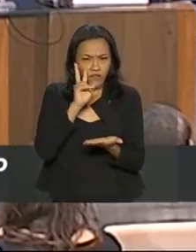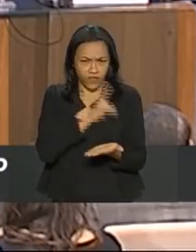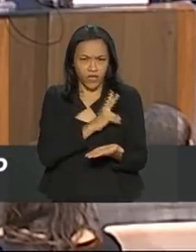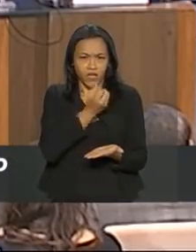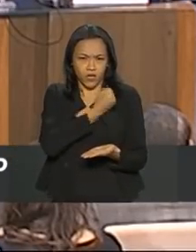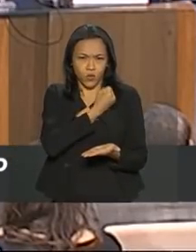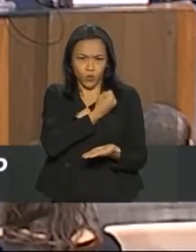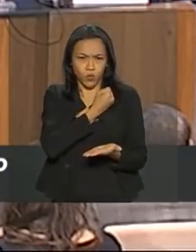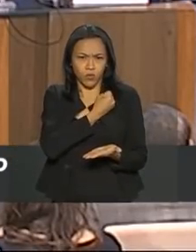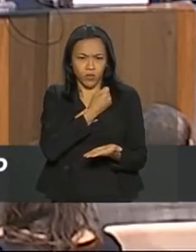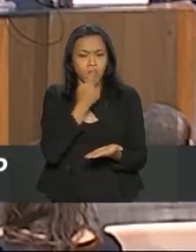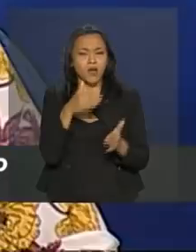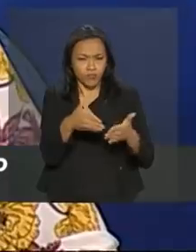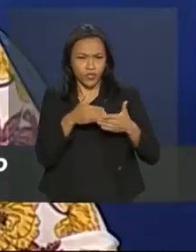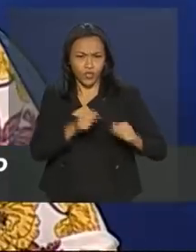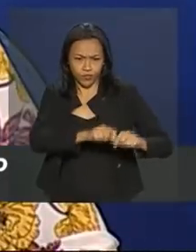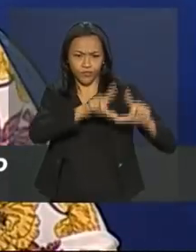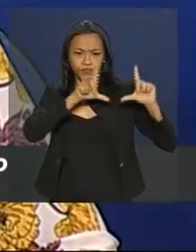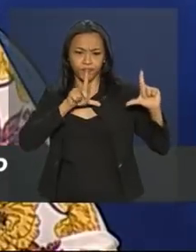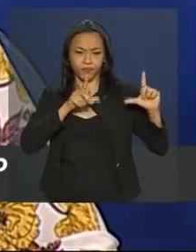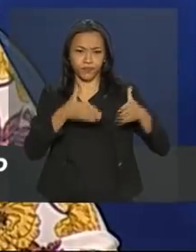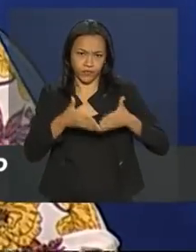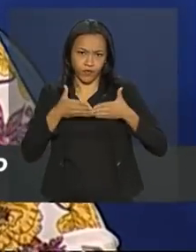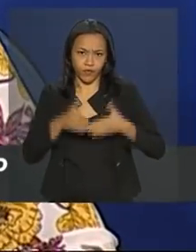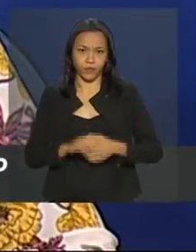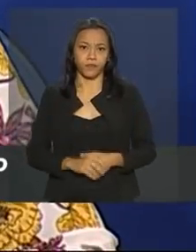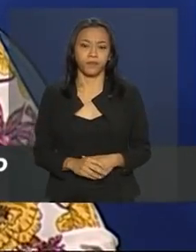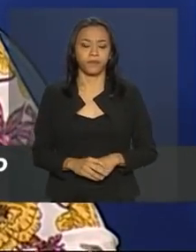depõe na primeira tela pra mim alexandre